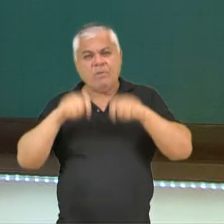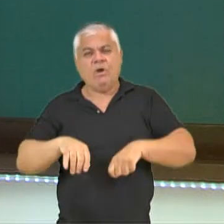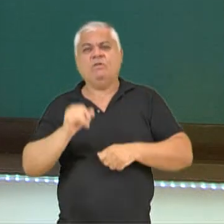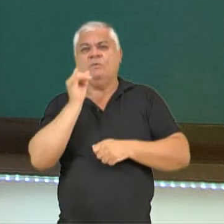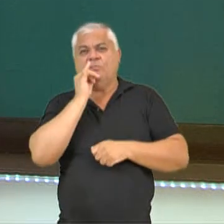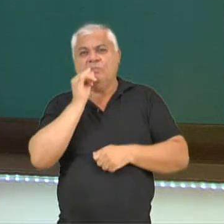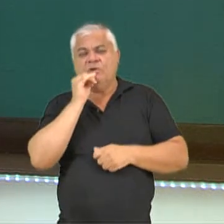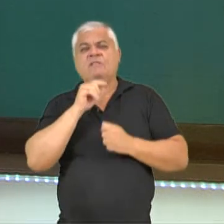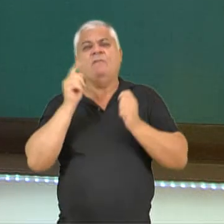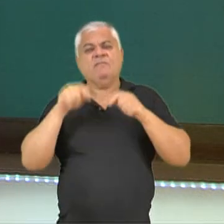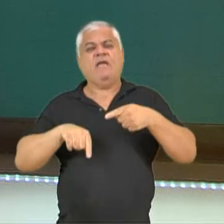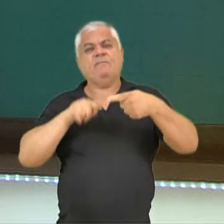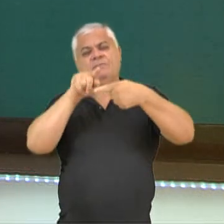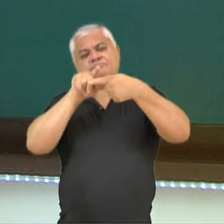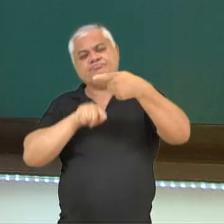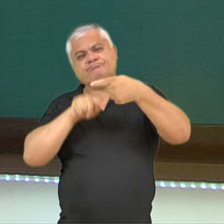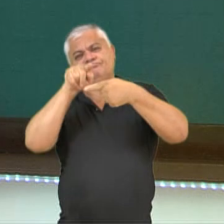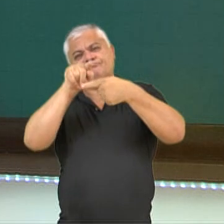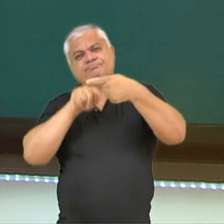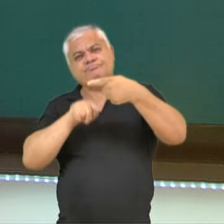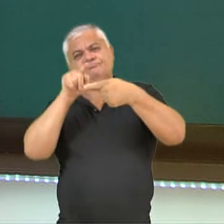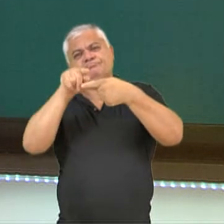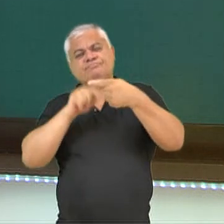de fração, ok? Então,